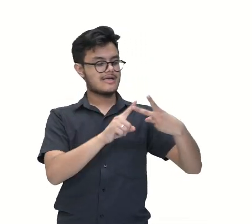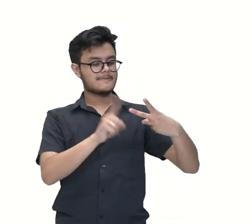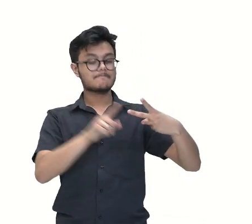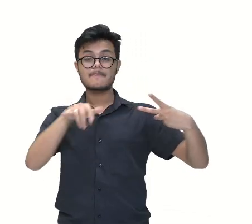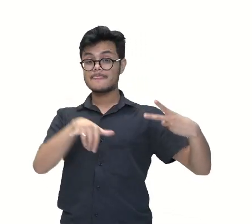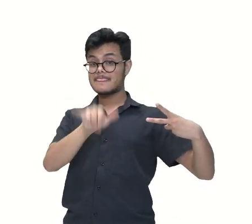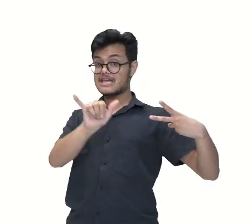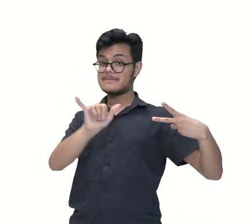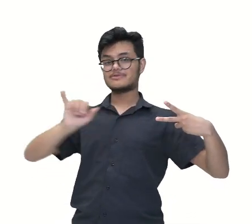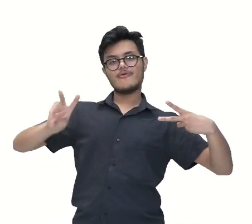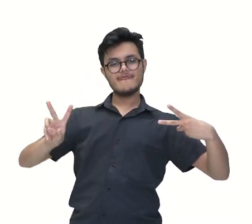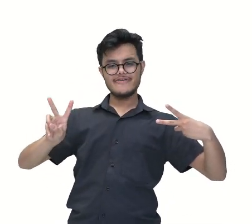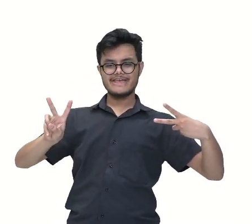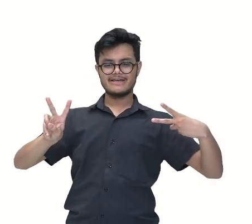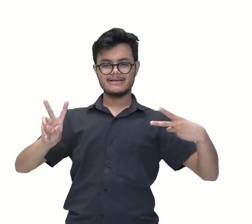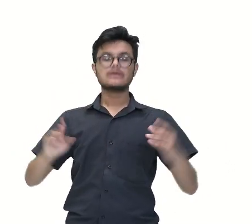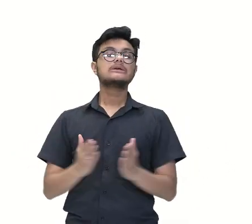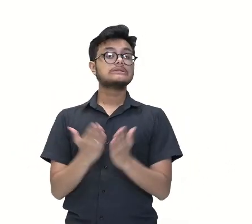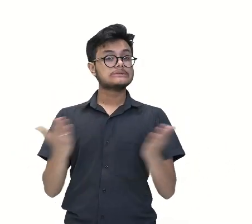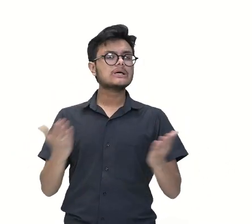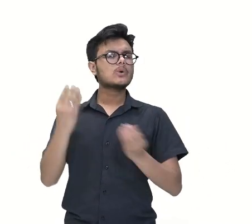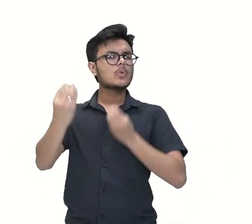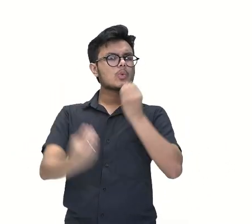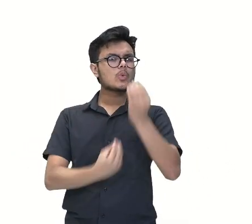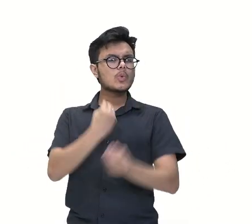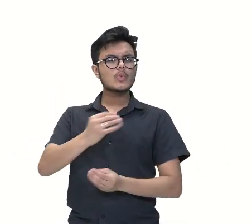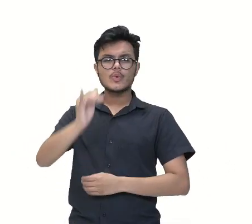y. YV